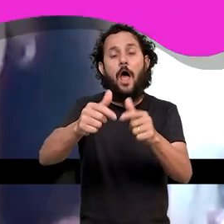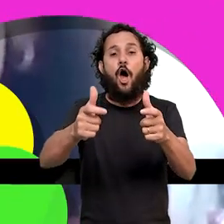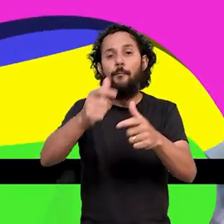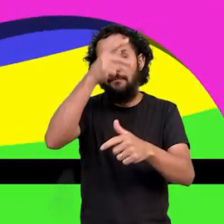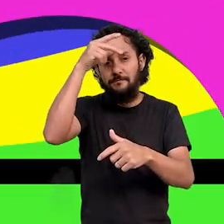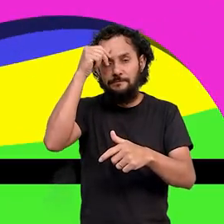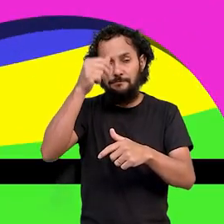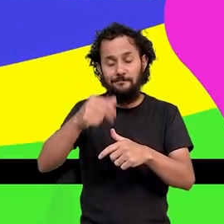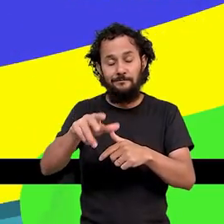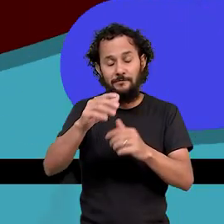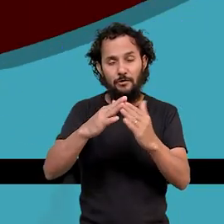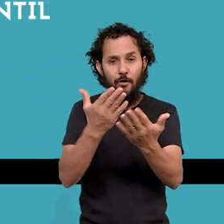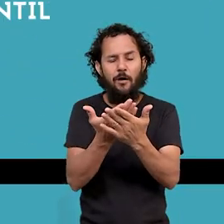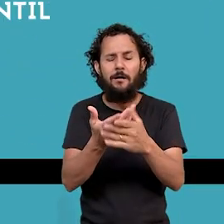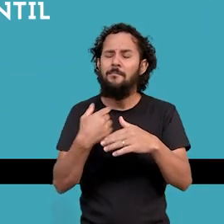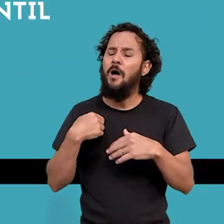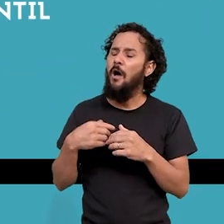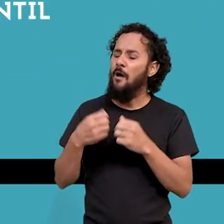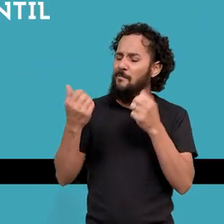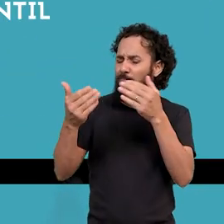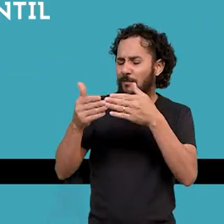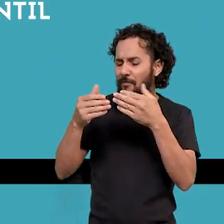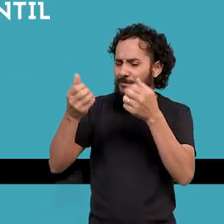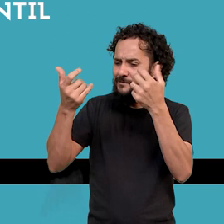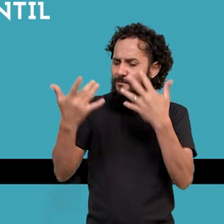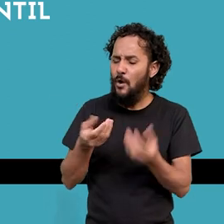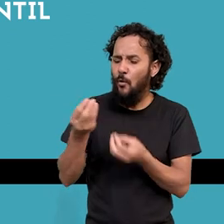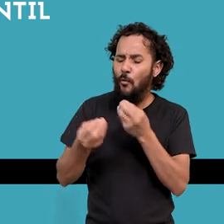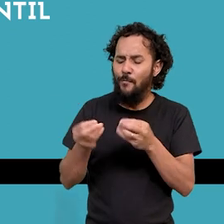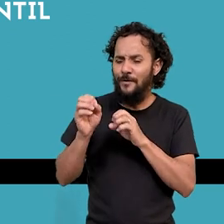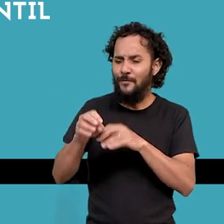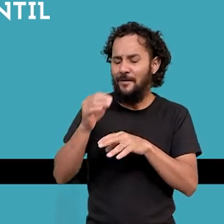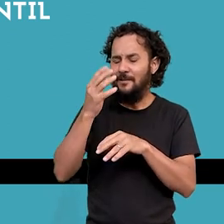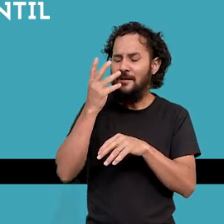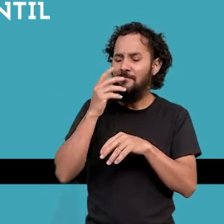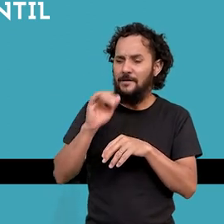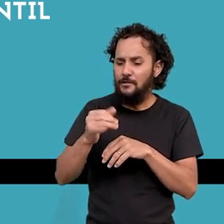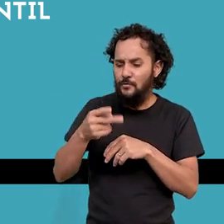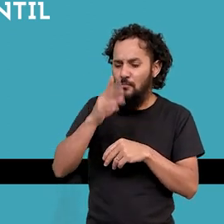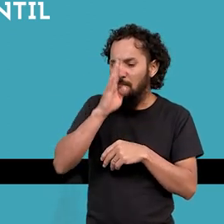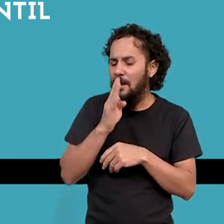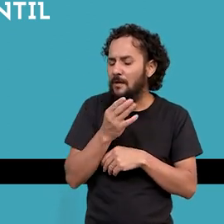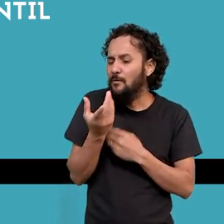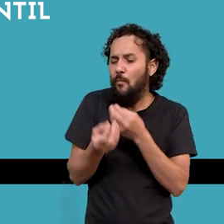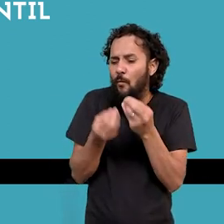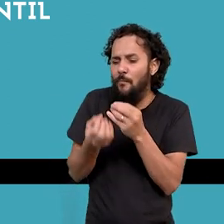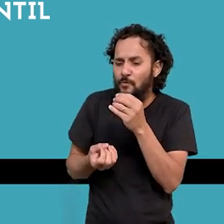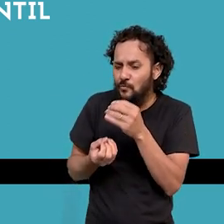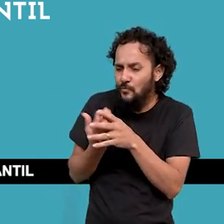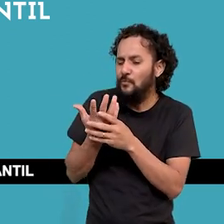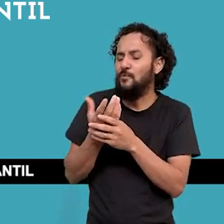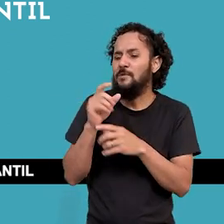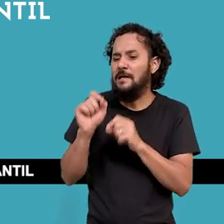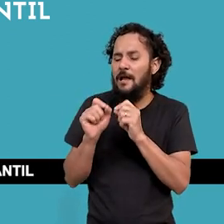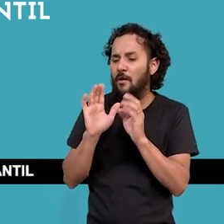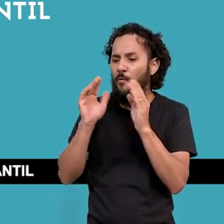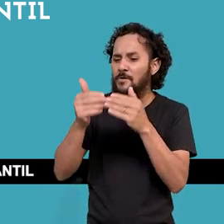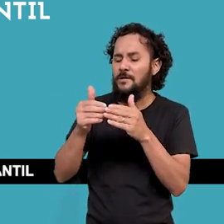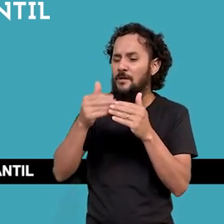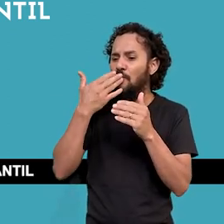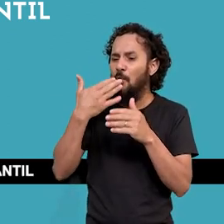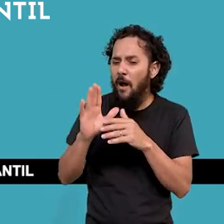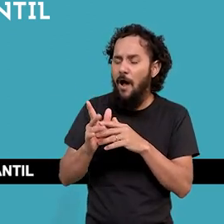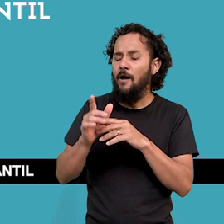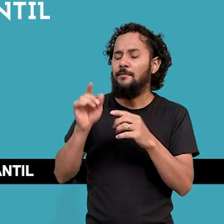nosso país. Ordália, fale um pouco sobre a história da educação infantil no Brasil, né, quando surge, a quem se